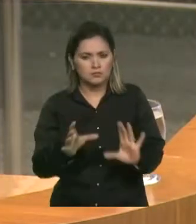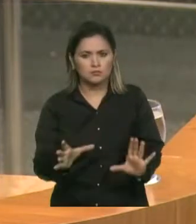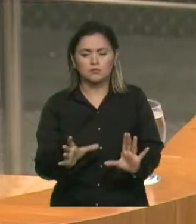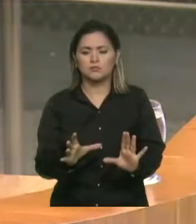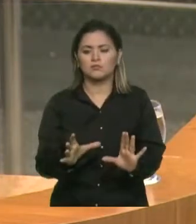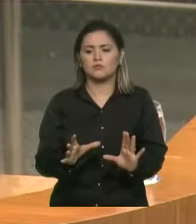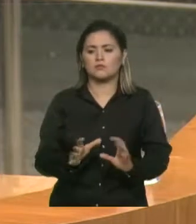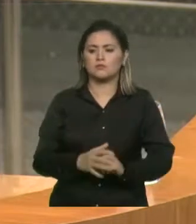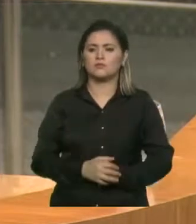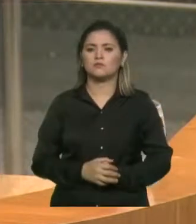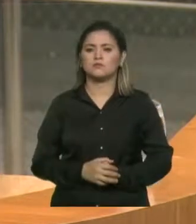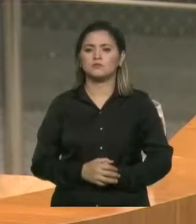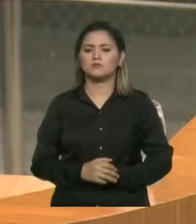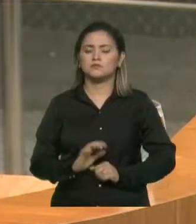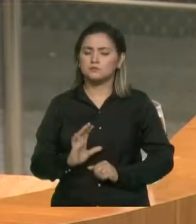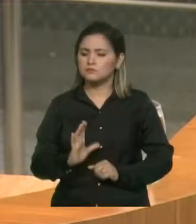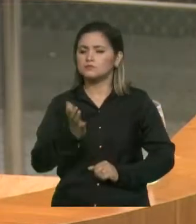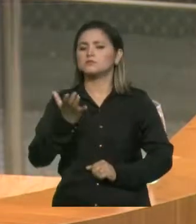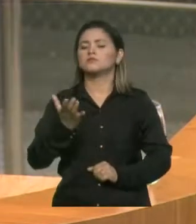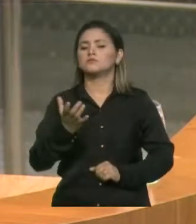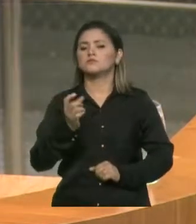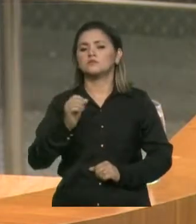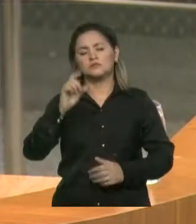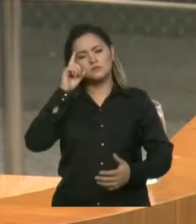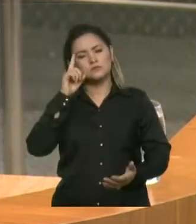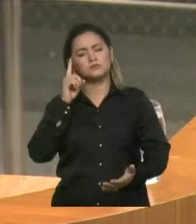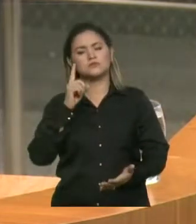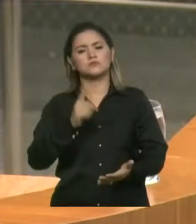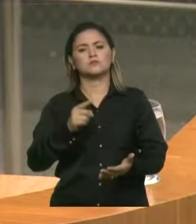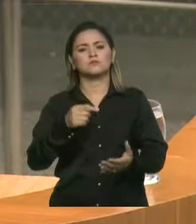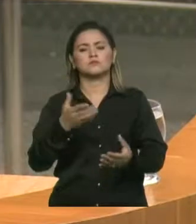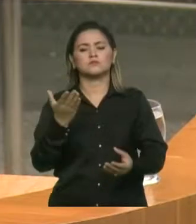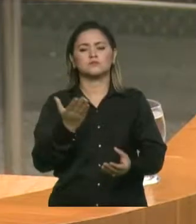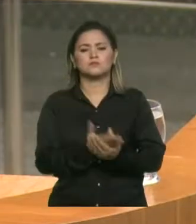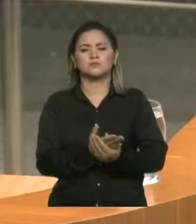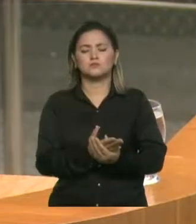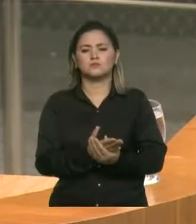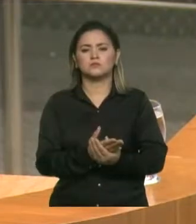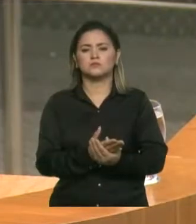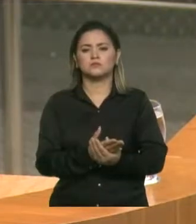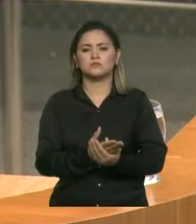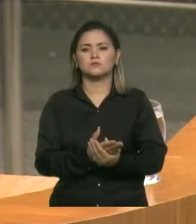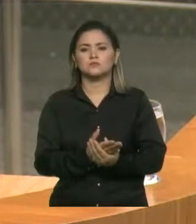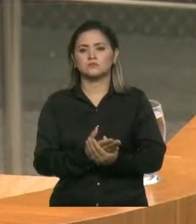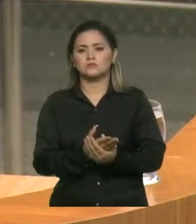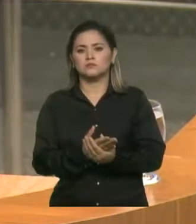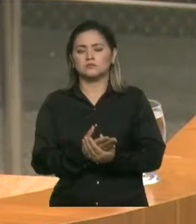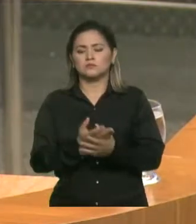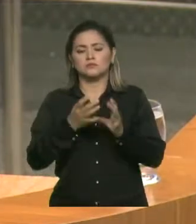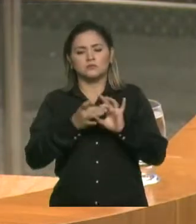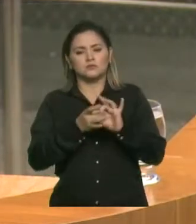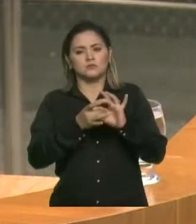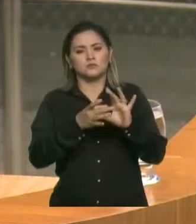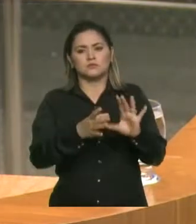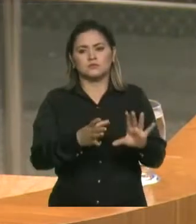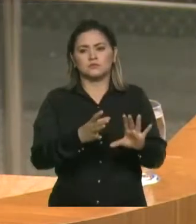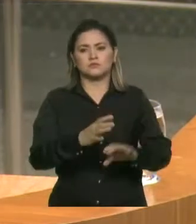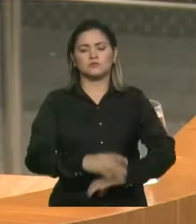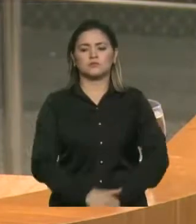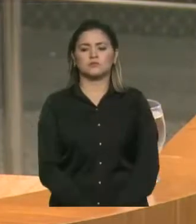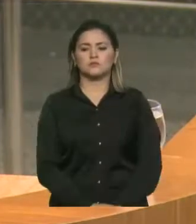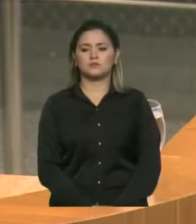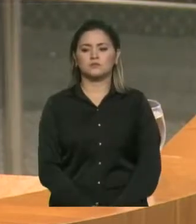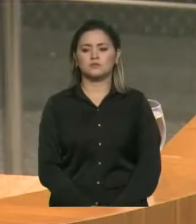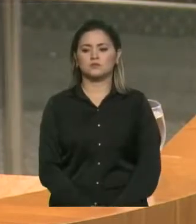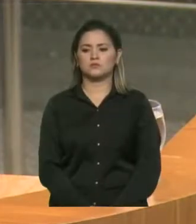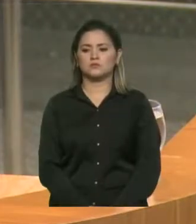dado cumprimento à ordem de habeas corpus e ficasse livre. Eu pergunto